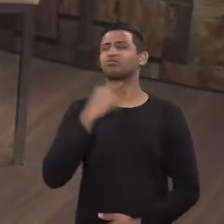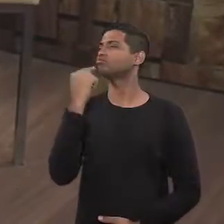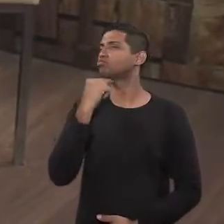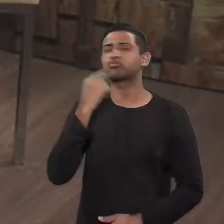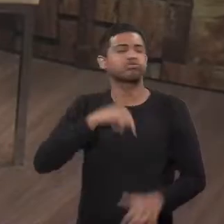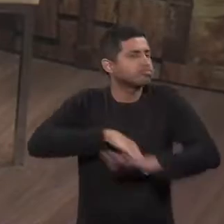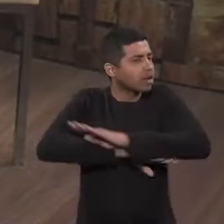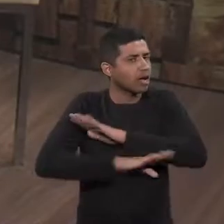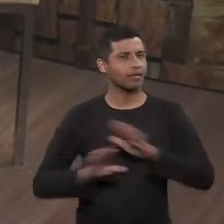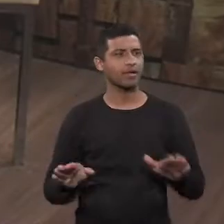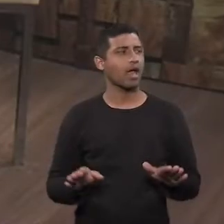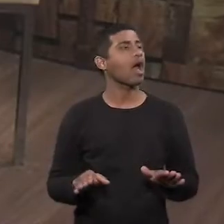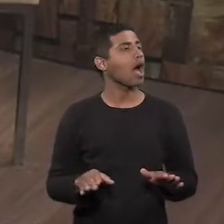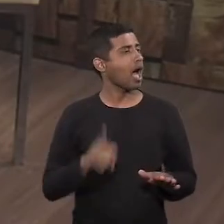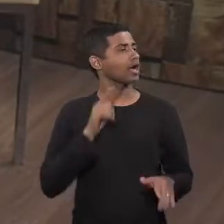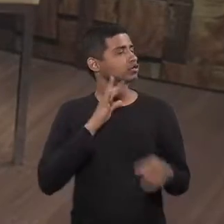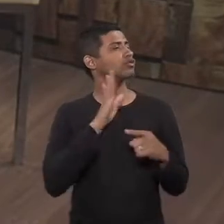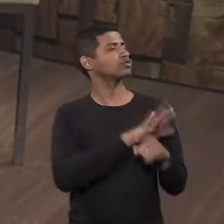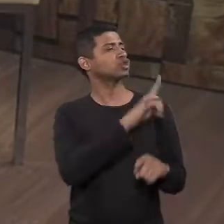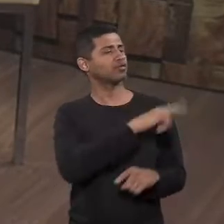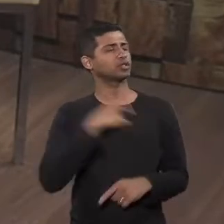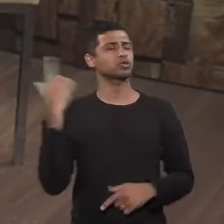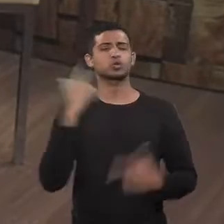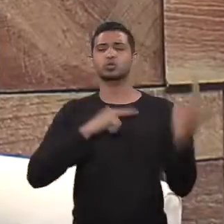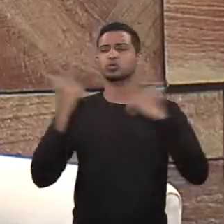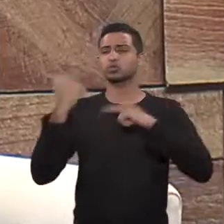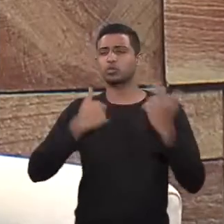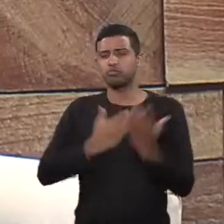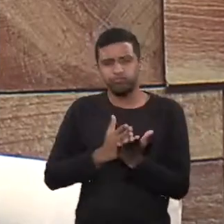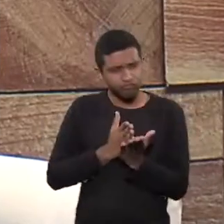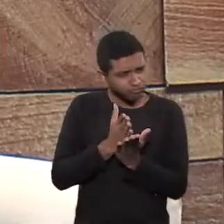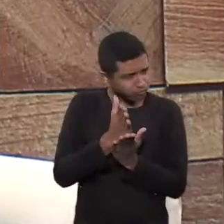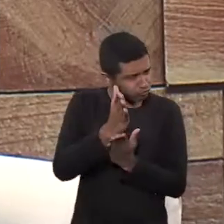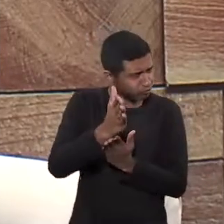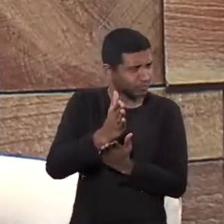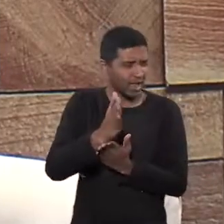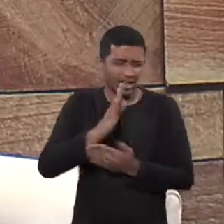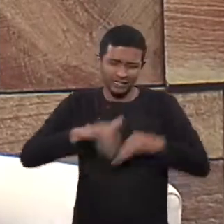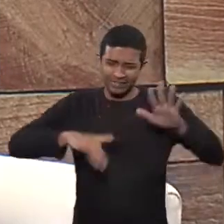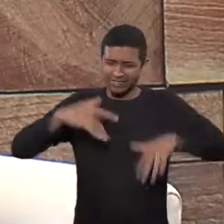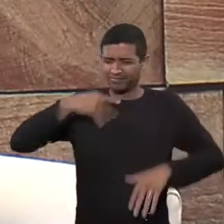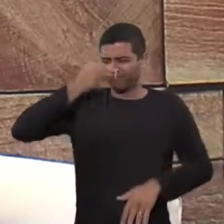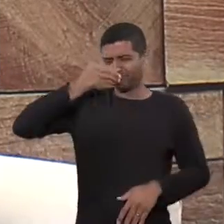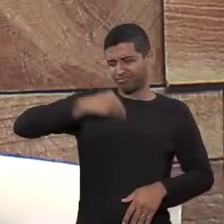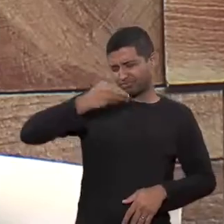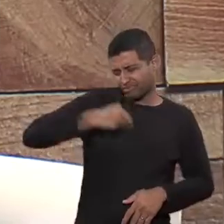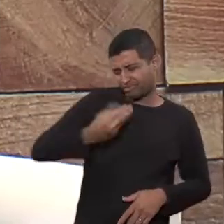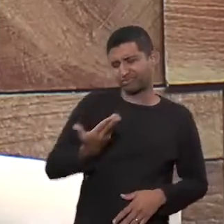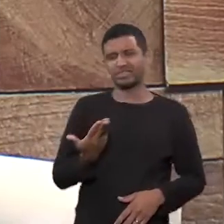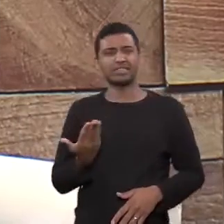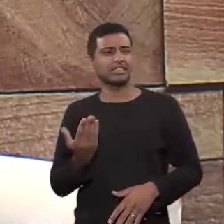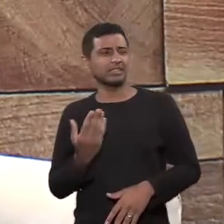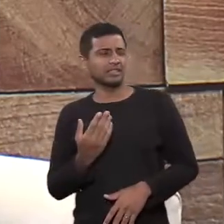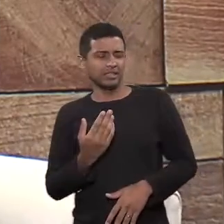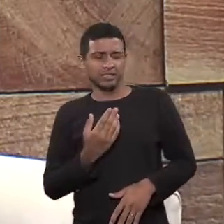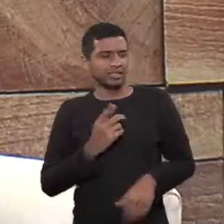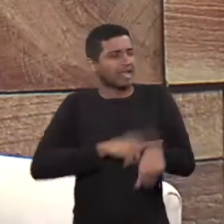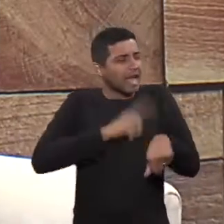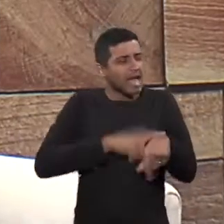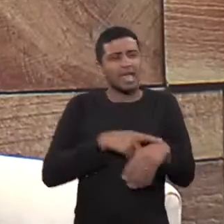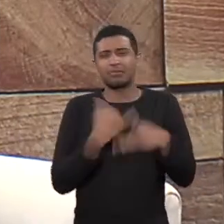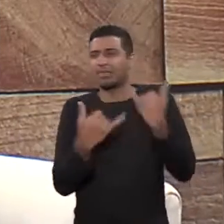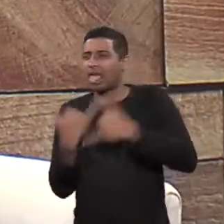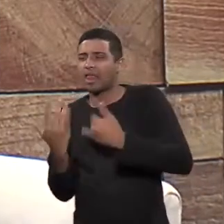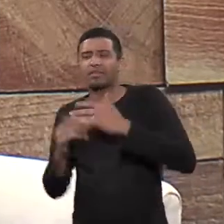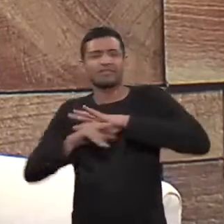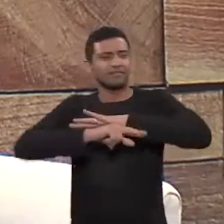tive mais dúvida, que era a música. E isso foi o bastante para você seguir nos momentos que, com certeza, você teve que abrir mão de coisas